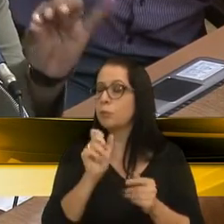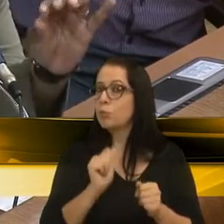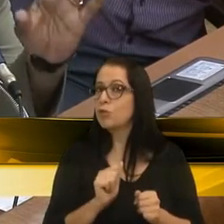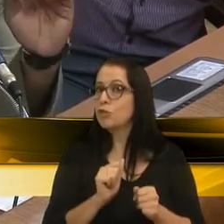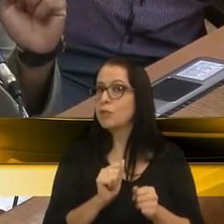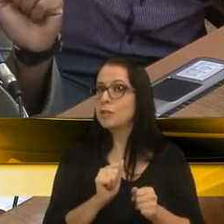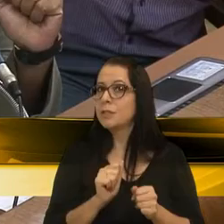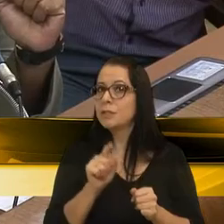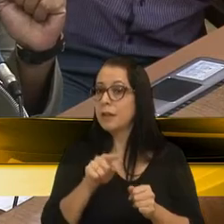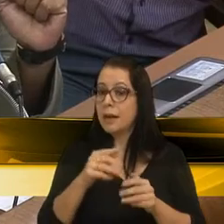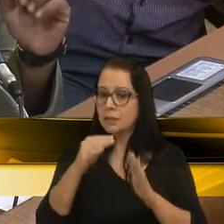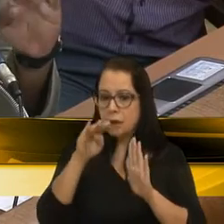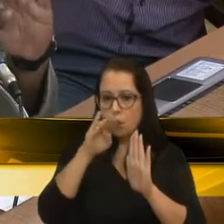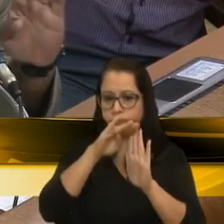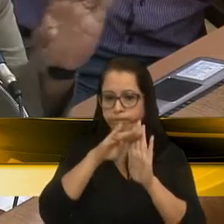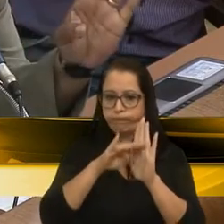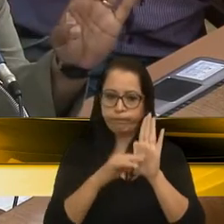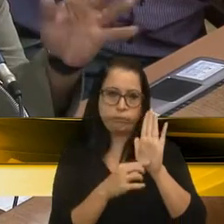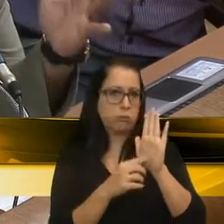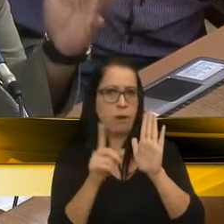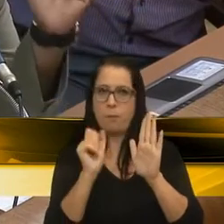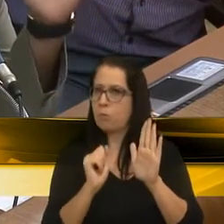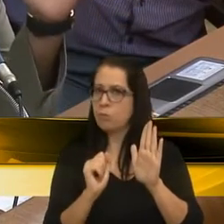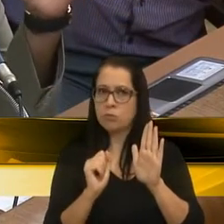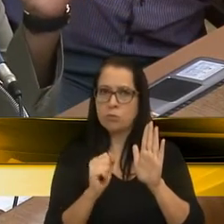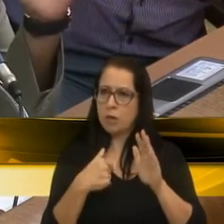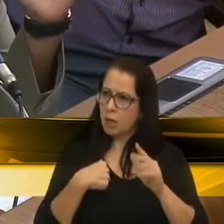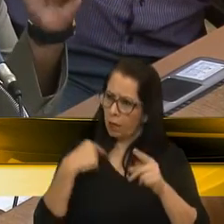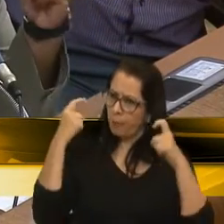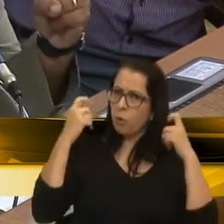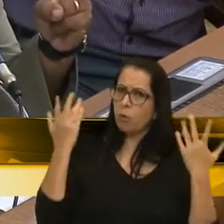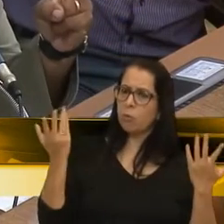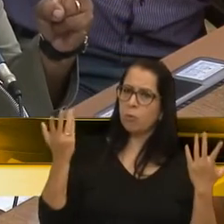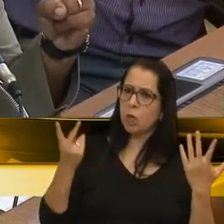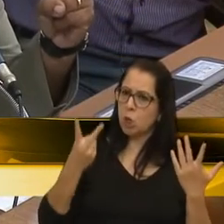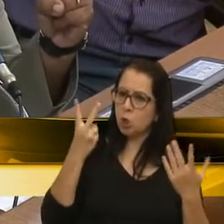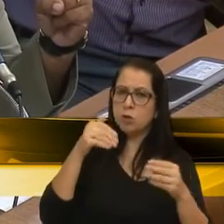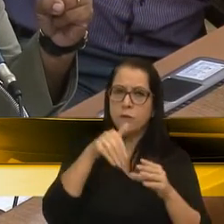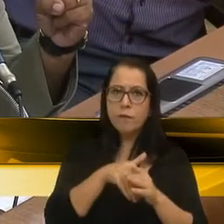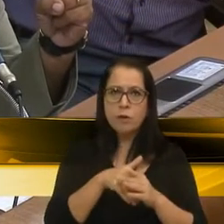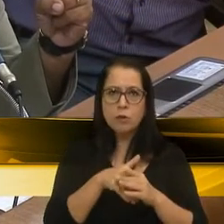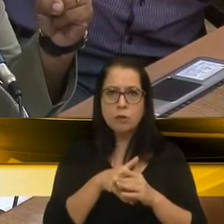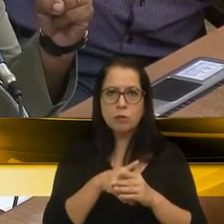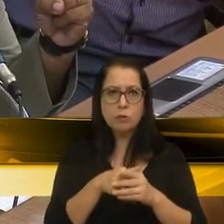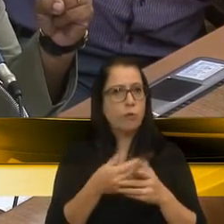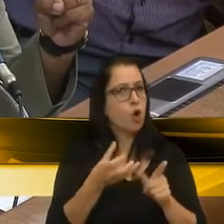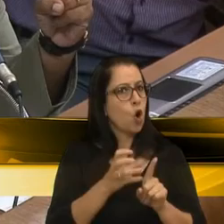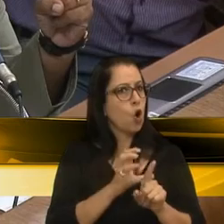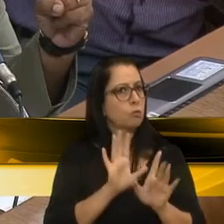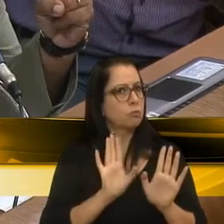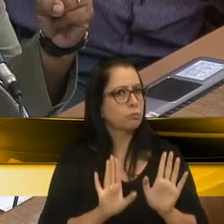estar nessa etapa. Por tudo isso, é aí o que me preocupa. 2 votos onde já foram contra.